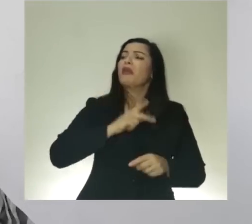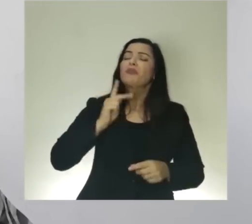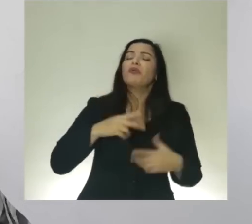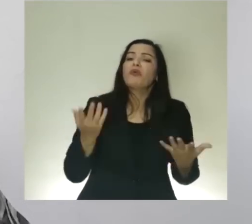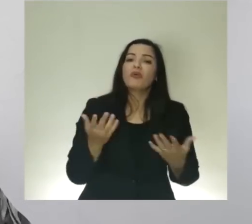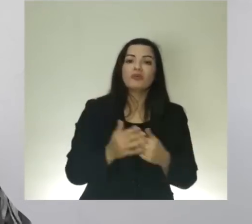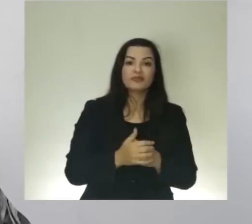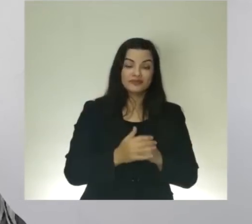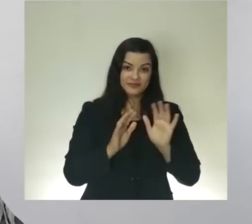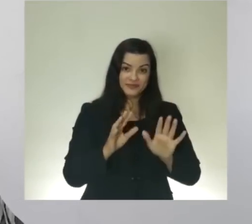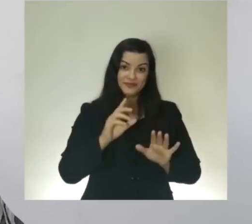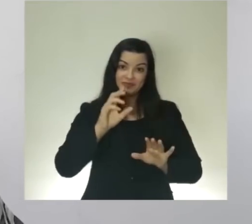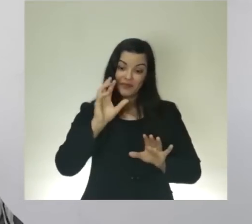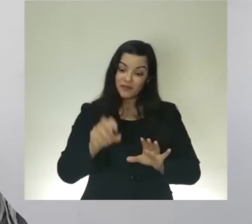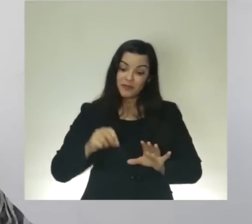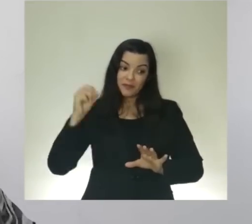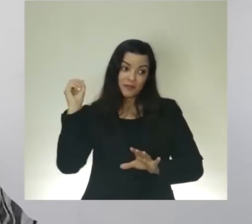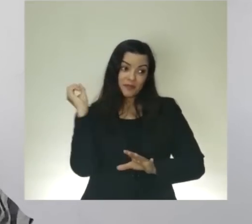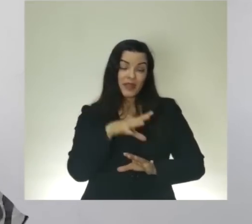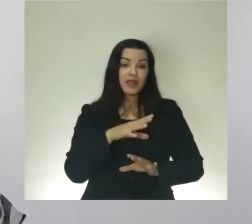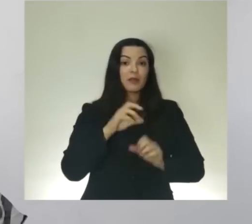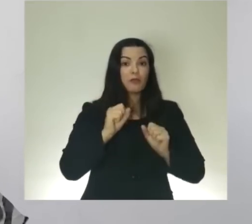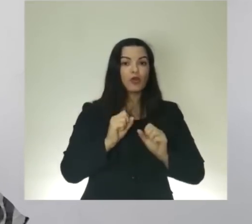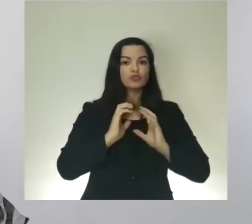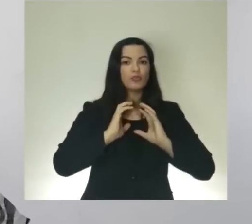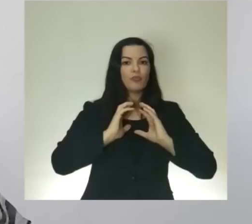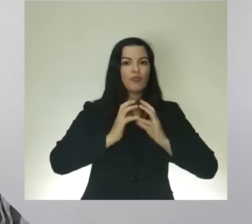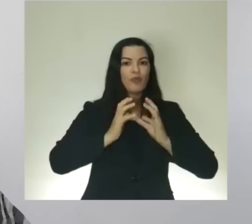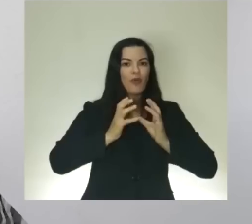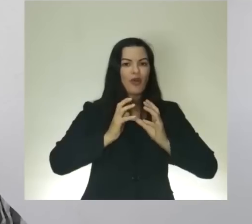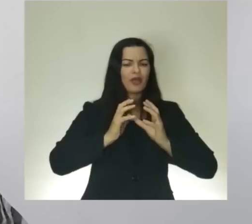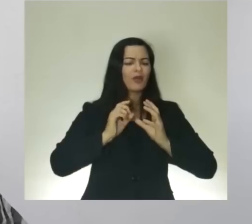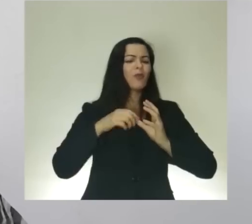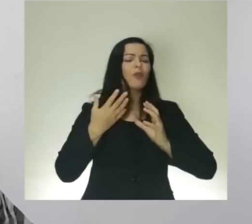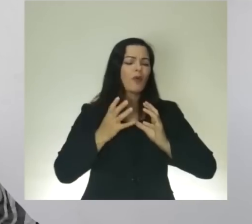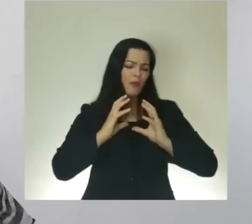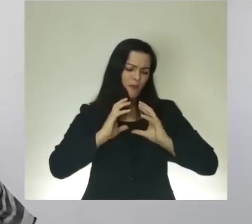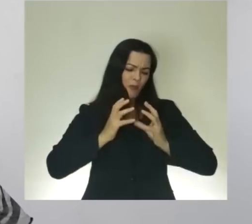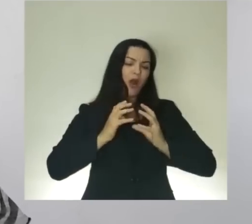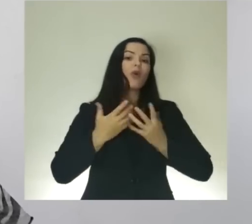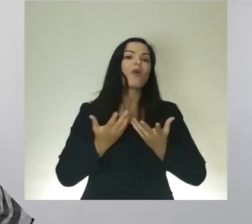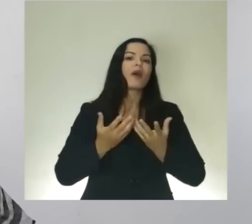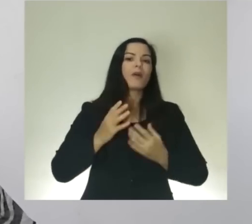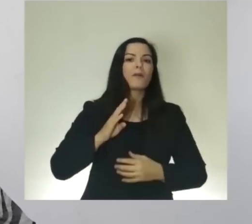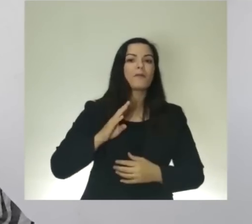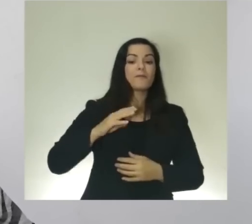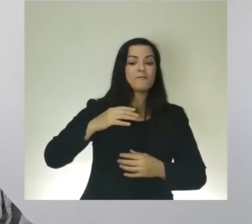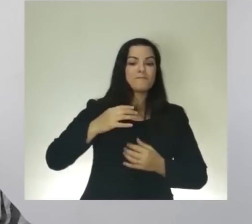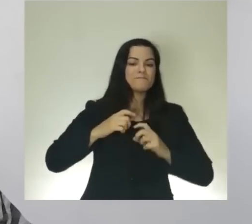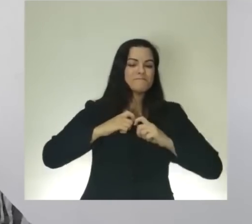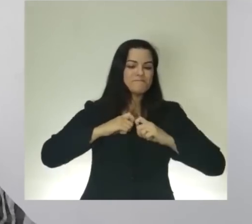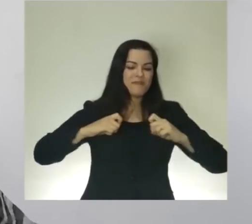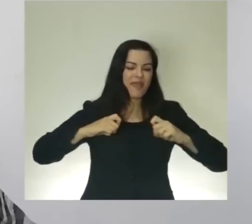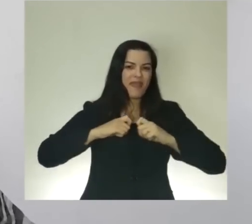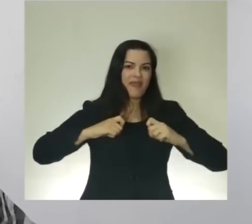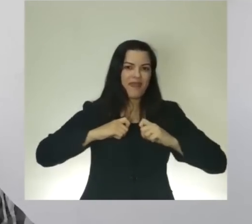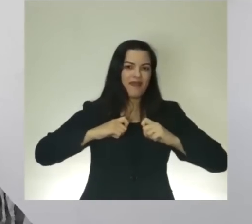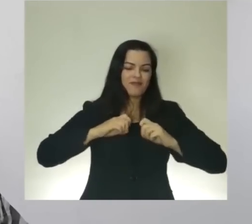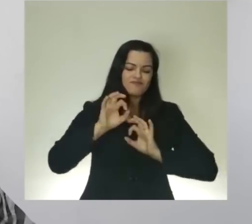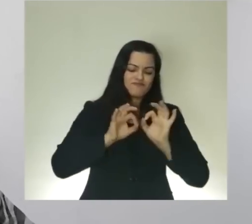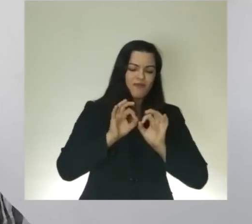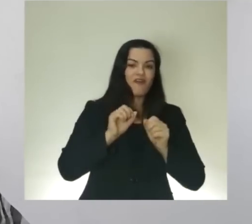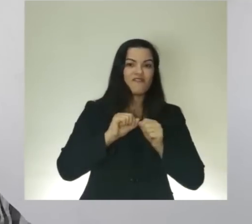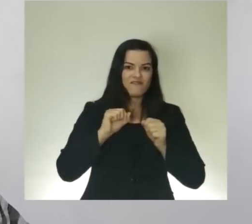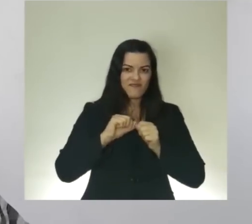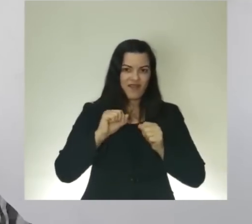arremessar uma bola de meia. Isso mesmo. Então, você vai fazer uma bola de meia. Eu